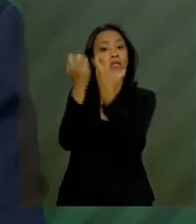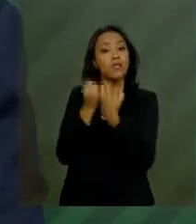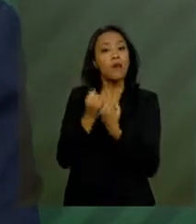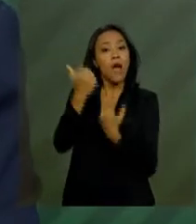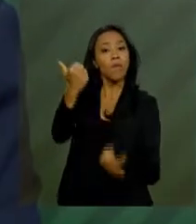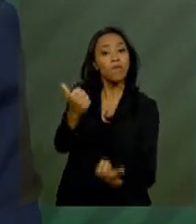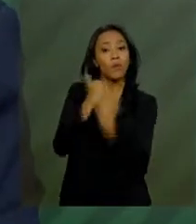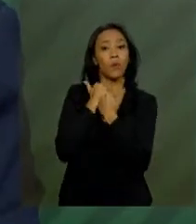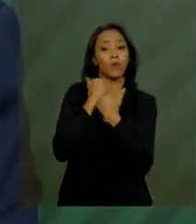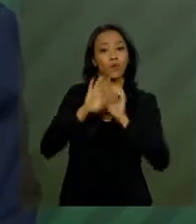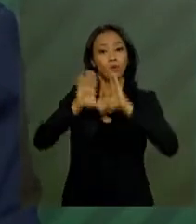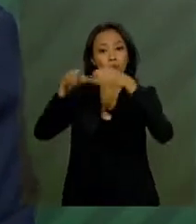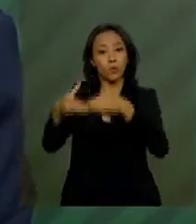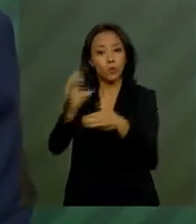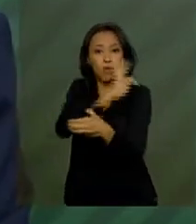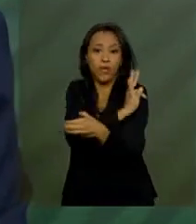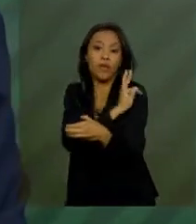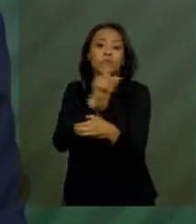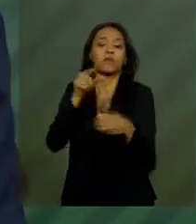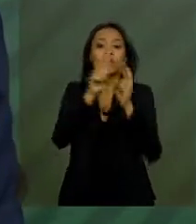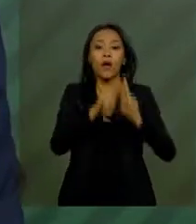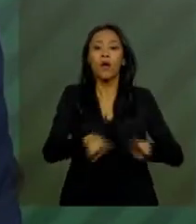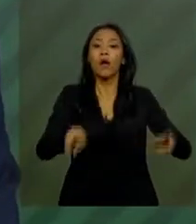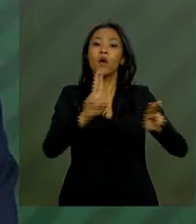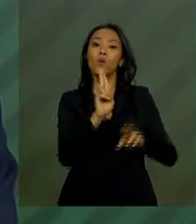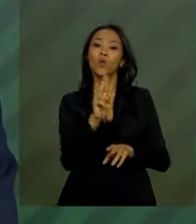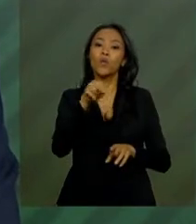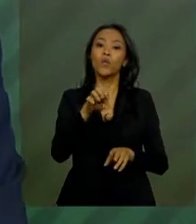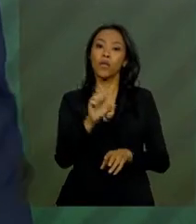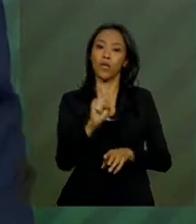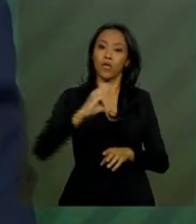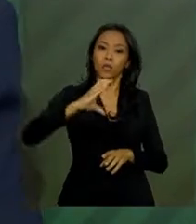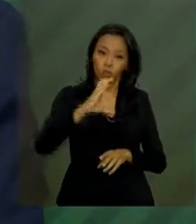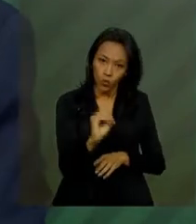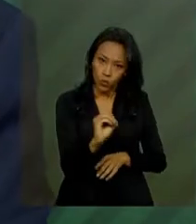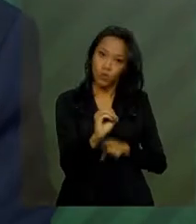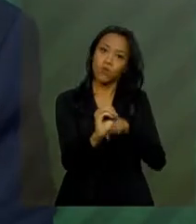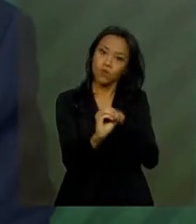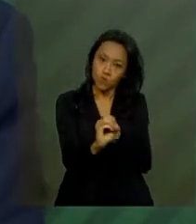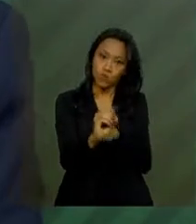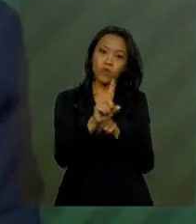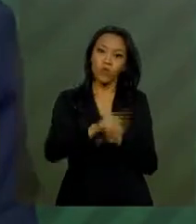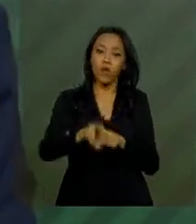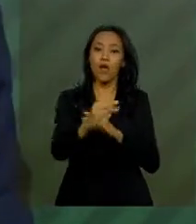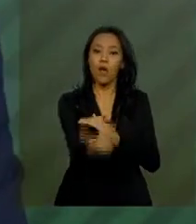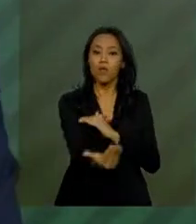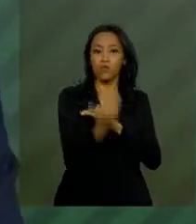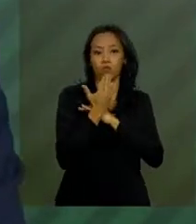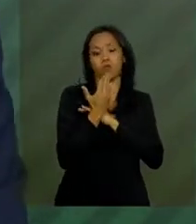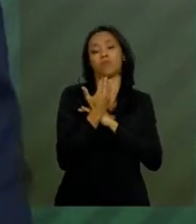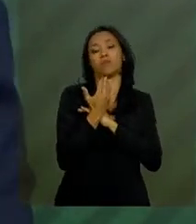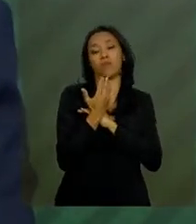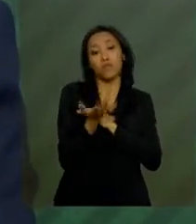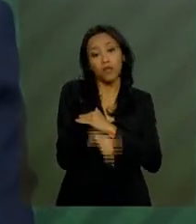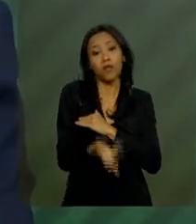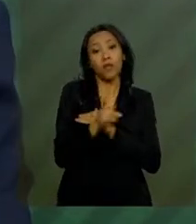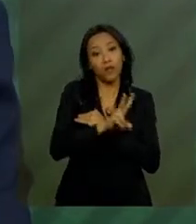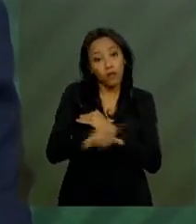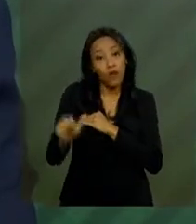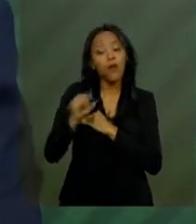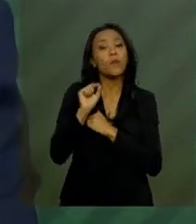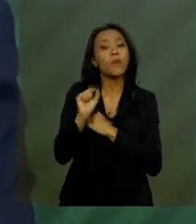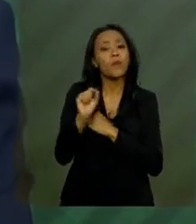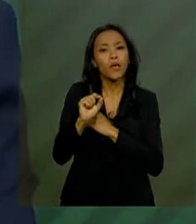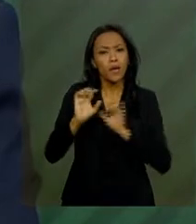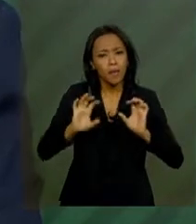da unesco a organização das nações unidas para a educação a ciência ea cultura que vão ajudar